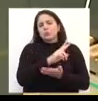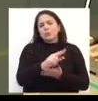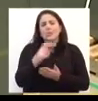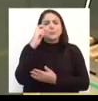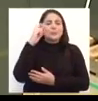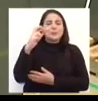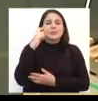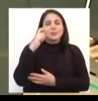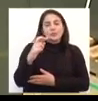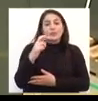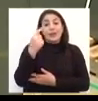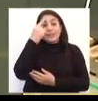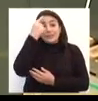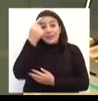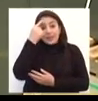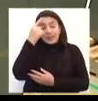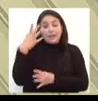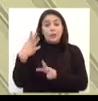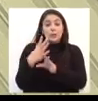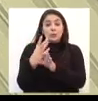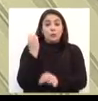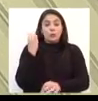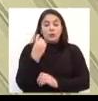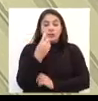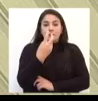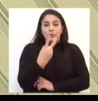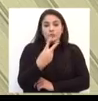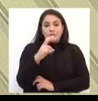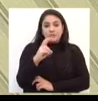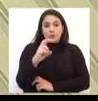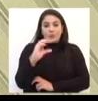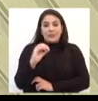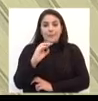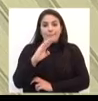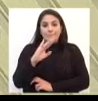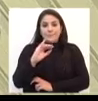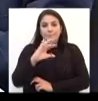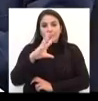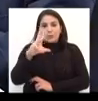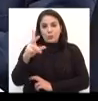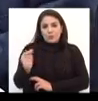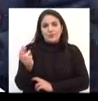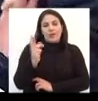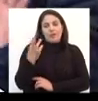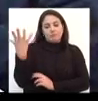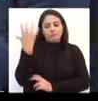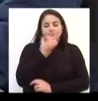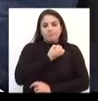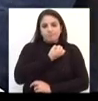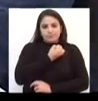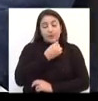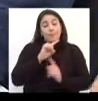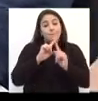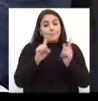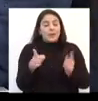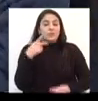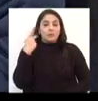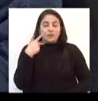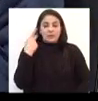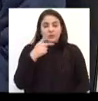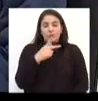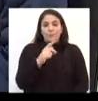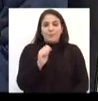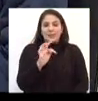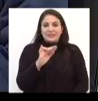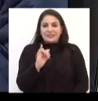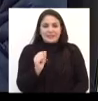A previsão anual era de um faturamento de 250 milhões de reais. Segundo o vereador Patrick